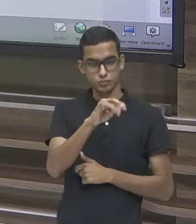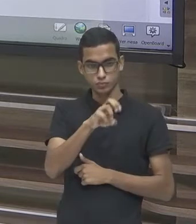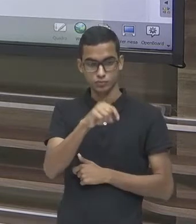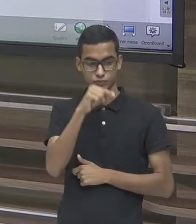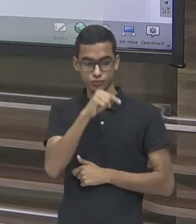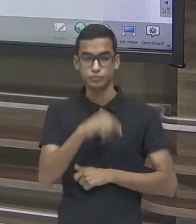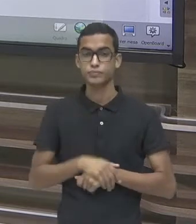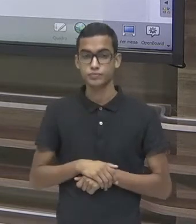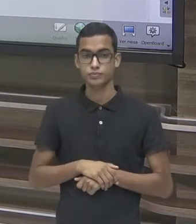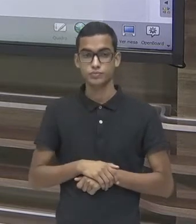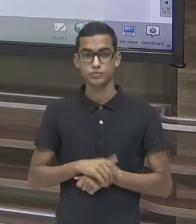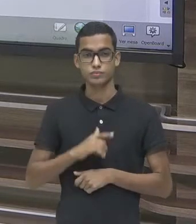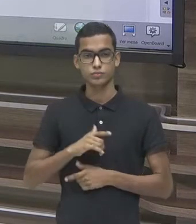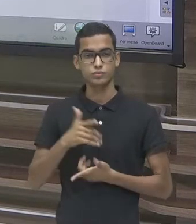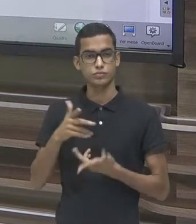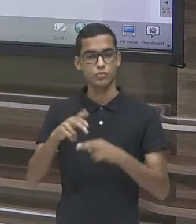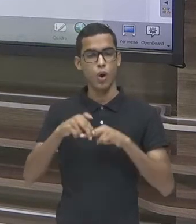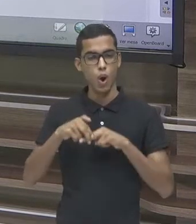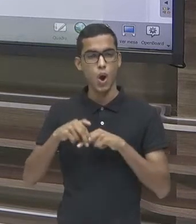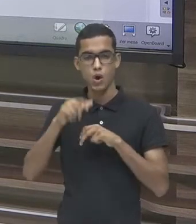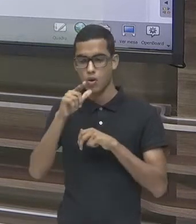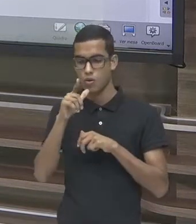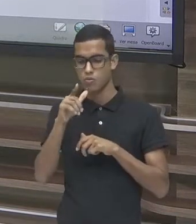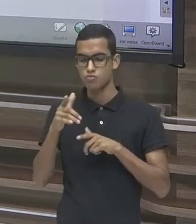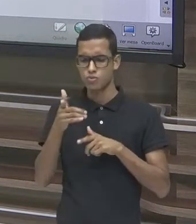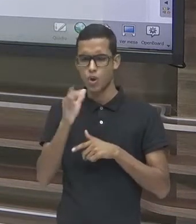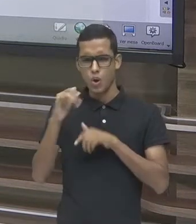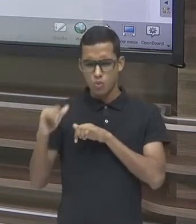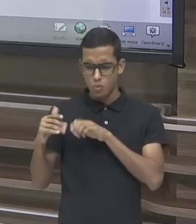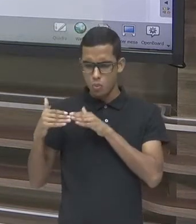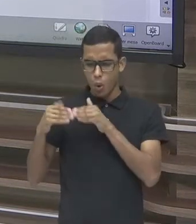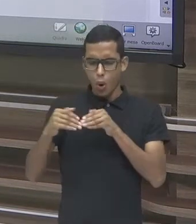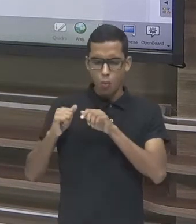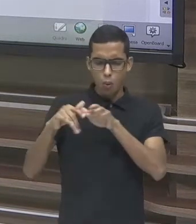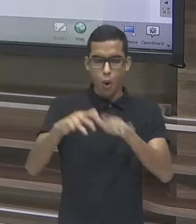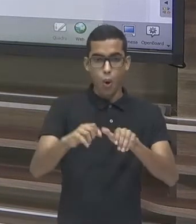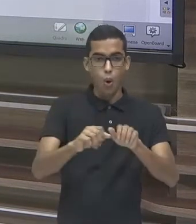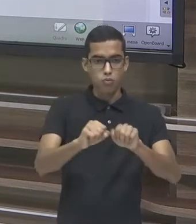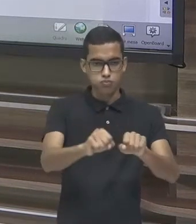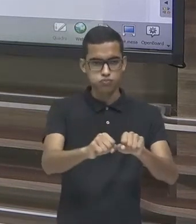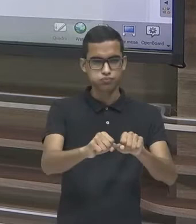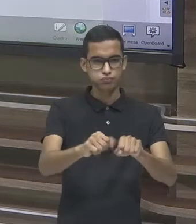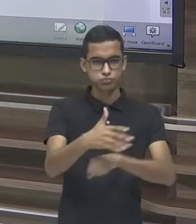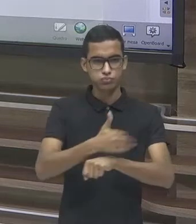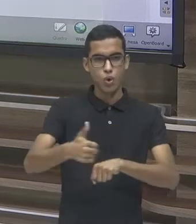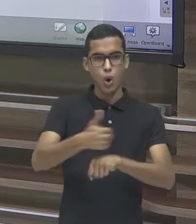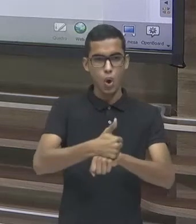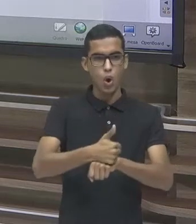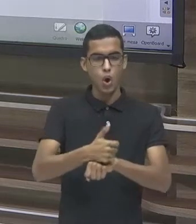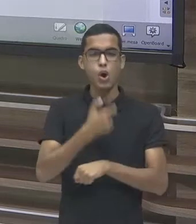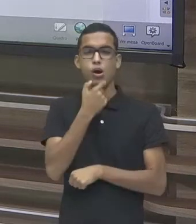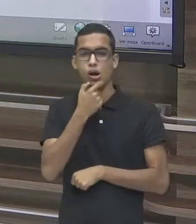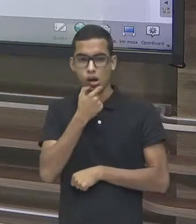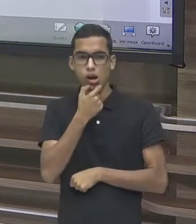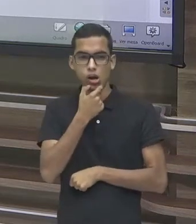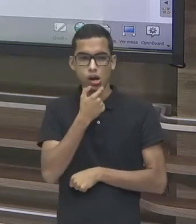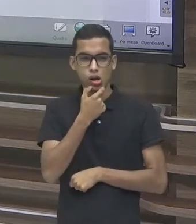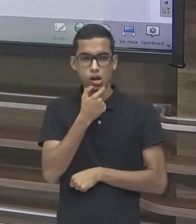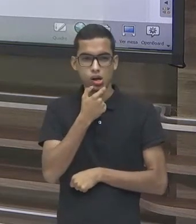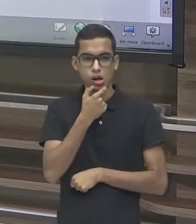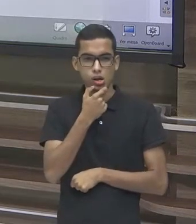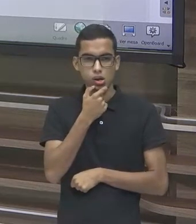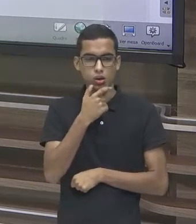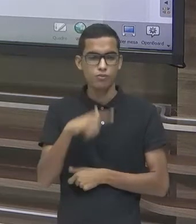da colonização britânica, principalmente, e foi expandindo o seu território, né, na chamada Marcha para o Oeste,